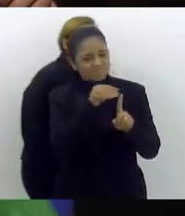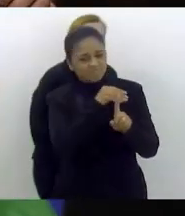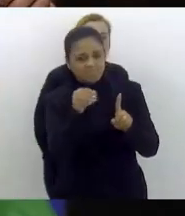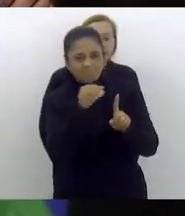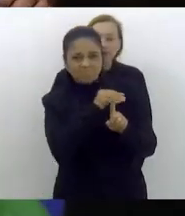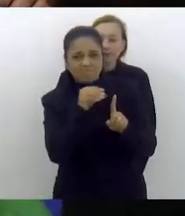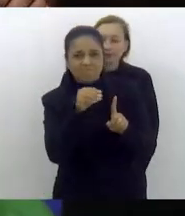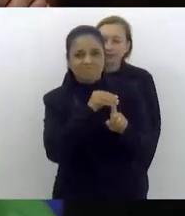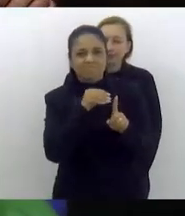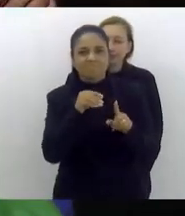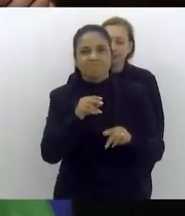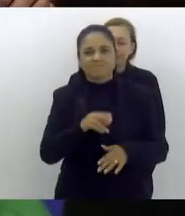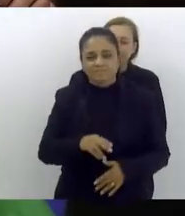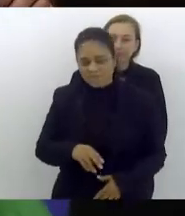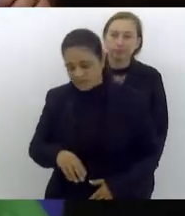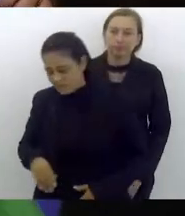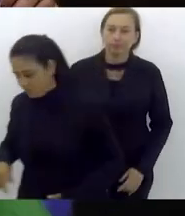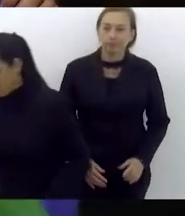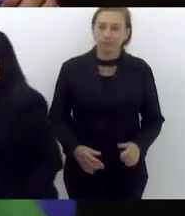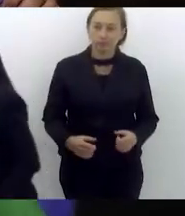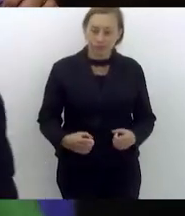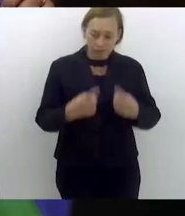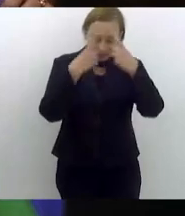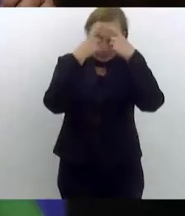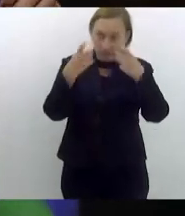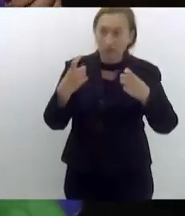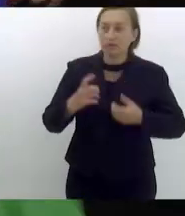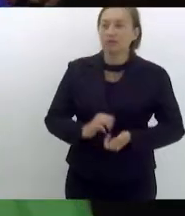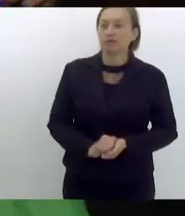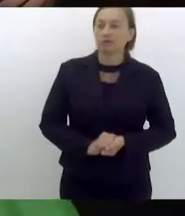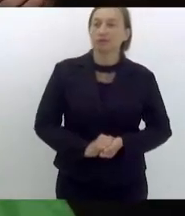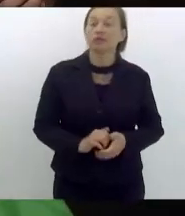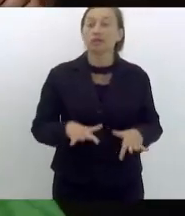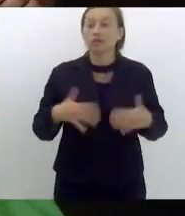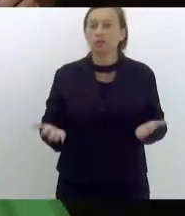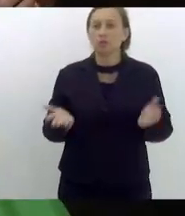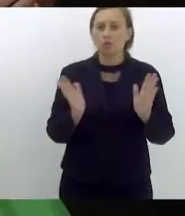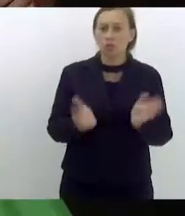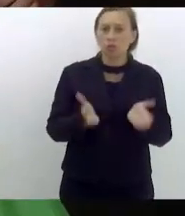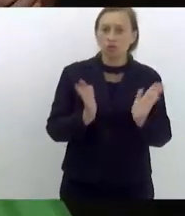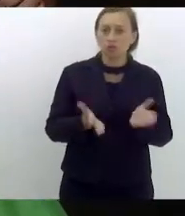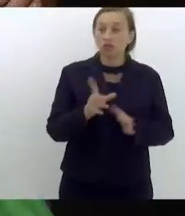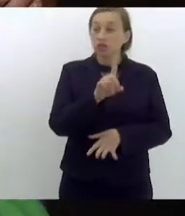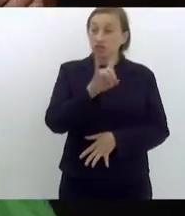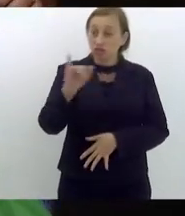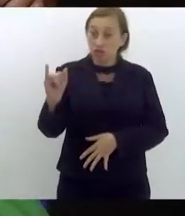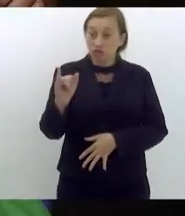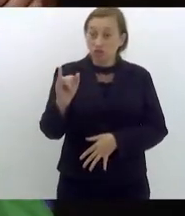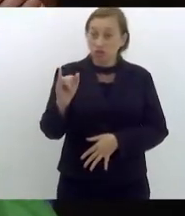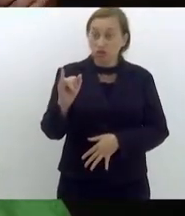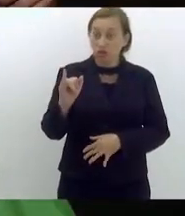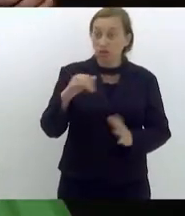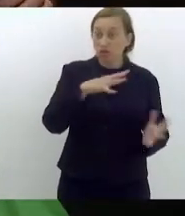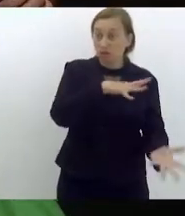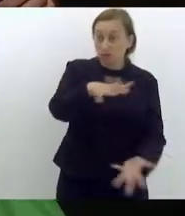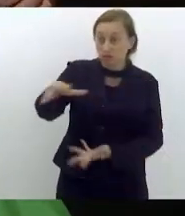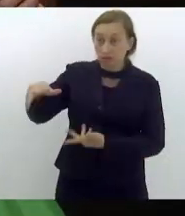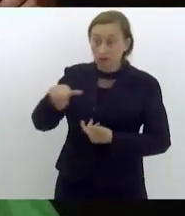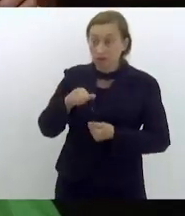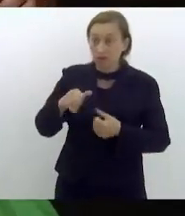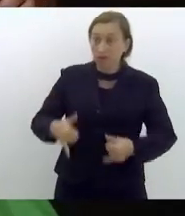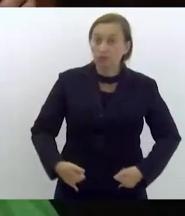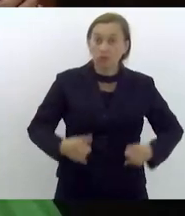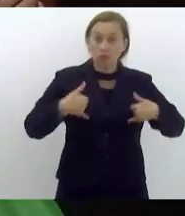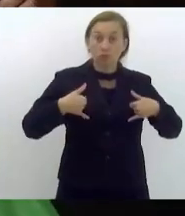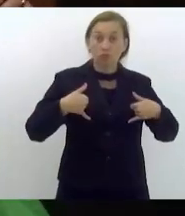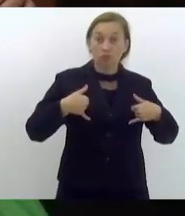tão hostilizada tão violentada tão criminalizada Então hoje no dia internacional é do